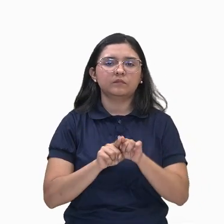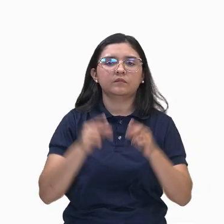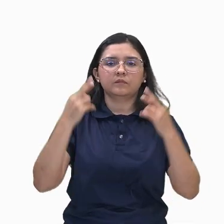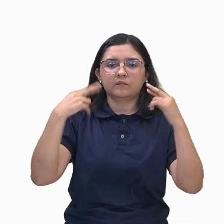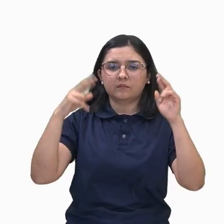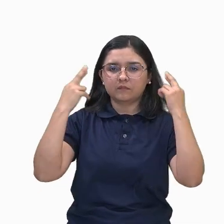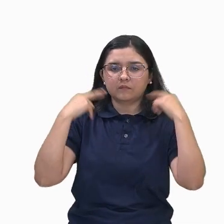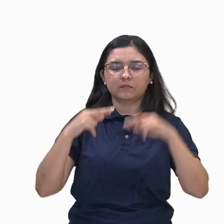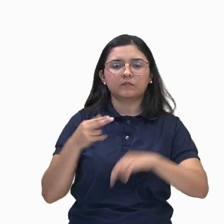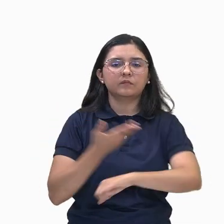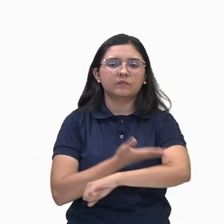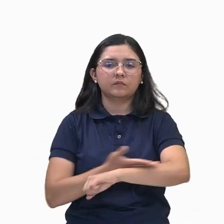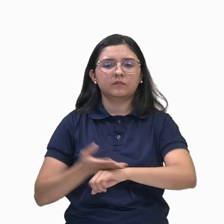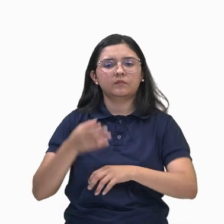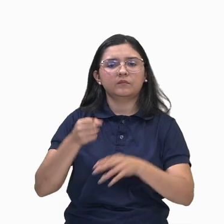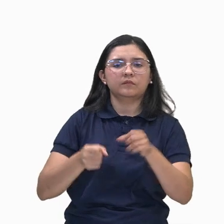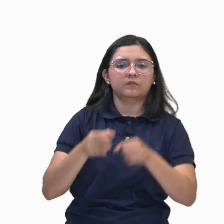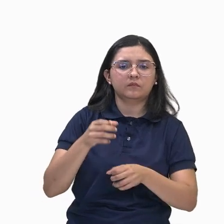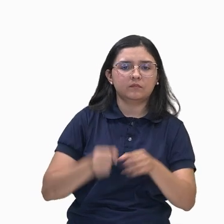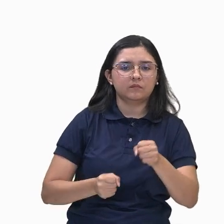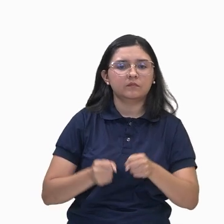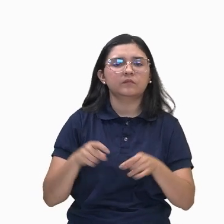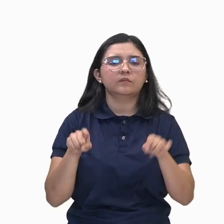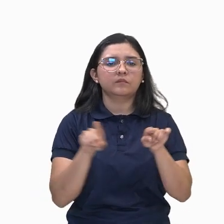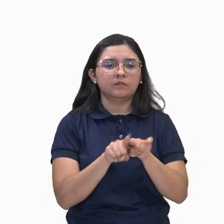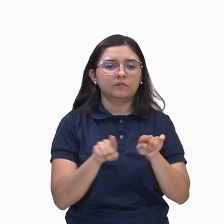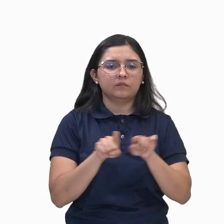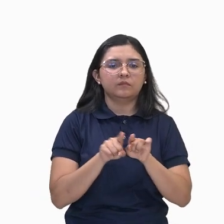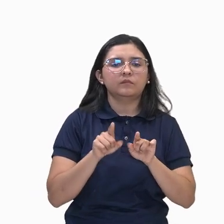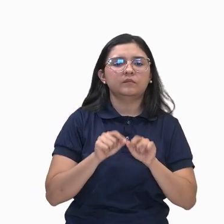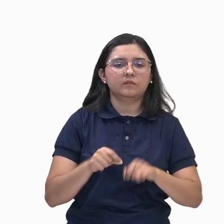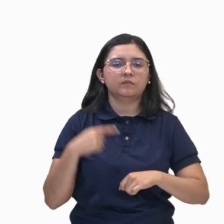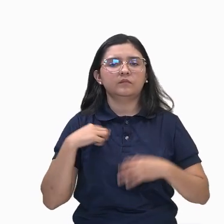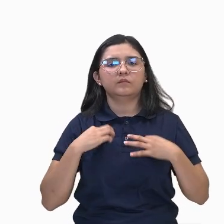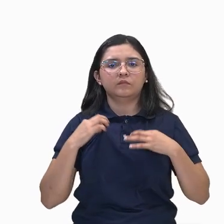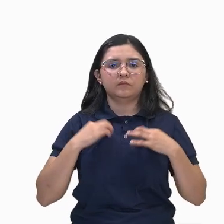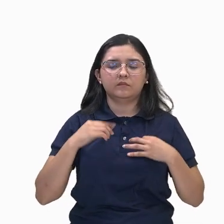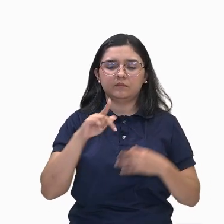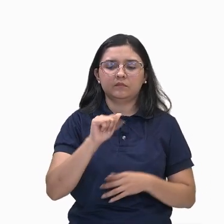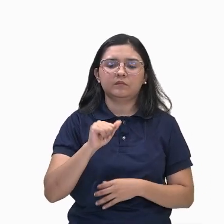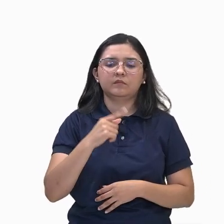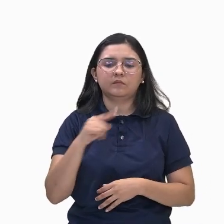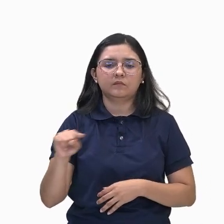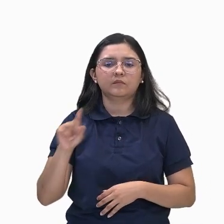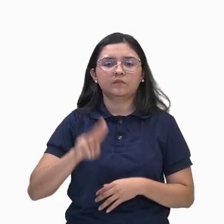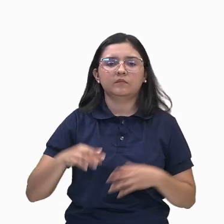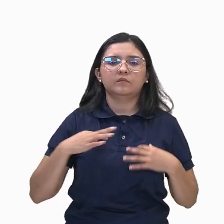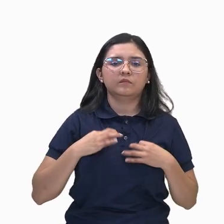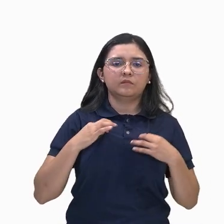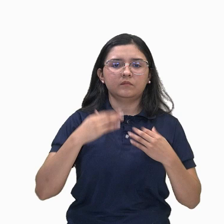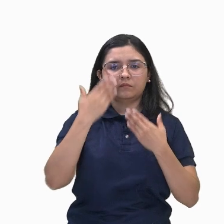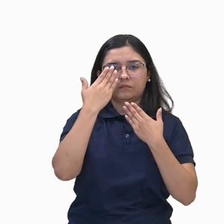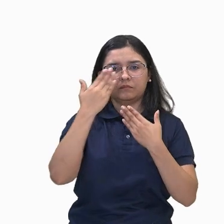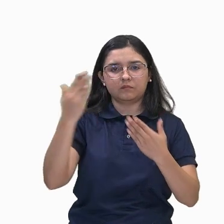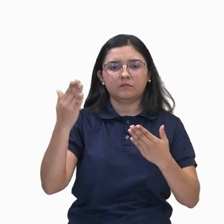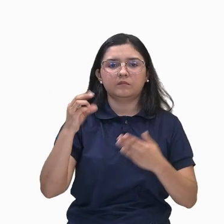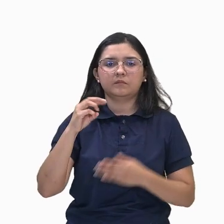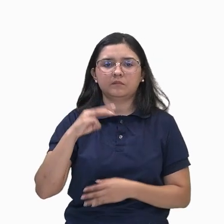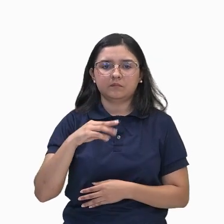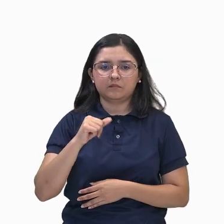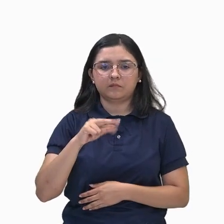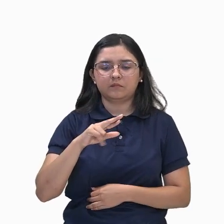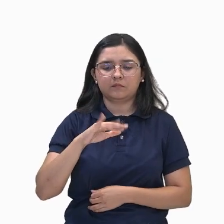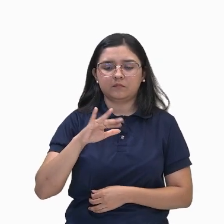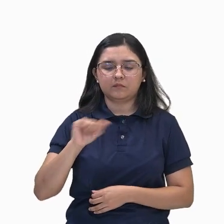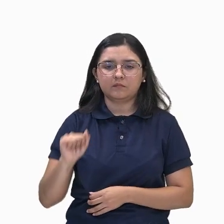tiro leite. E mais as finas lãs de que me visto. Graças, Marília bela, graças à minha estrela. E